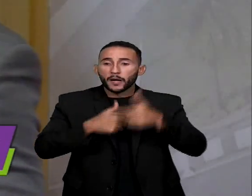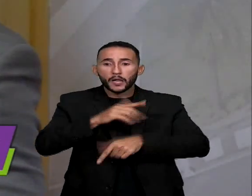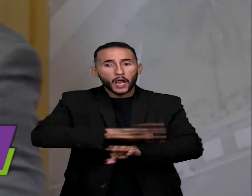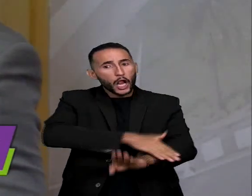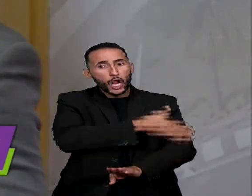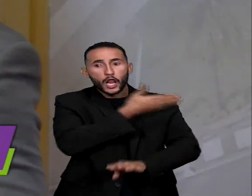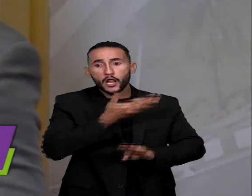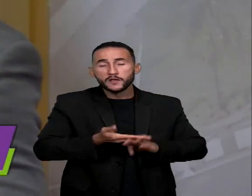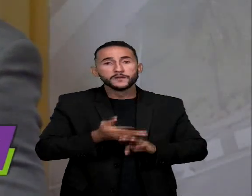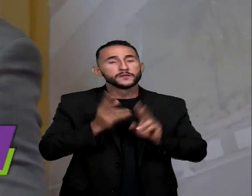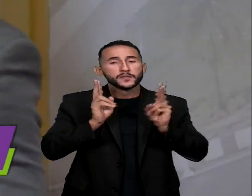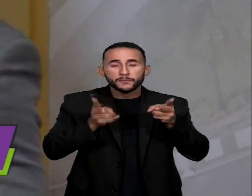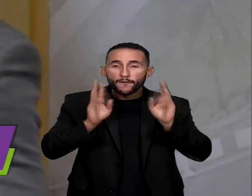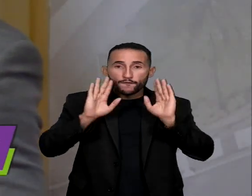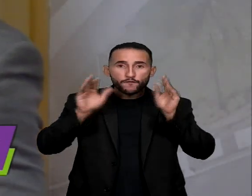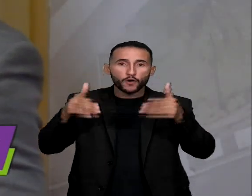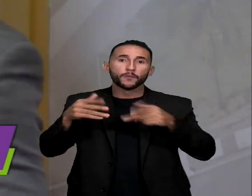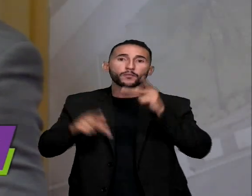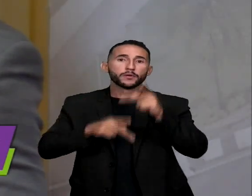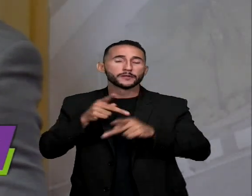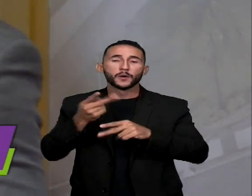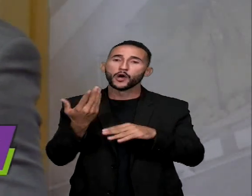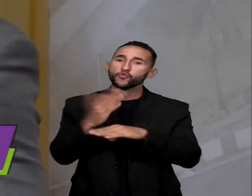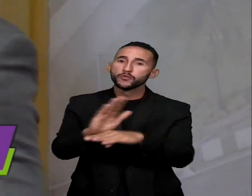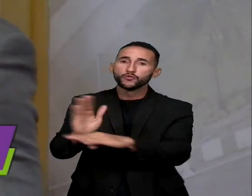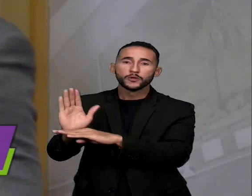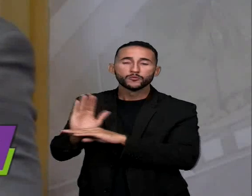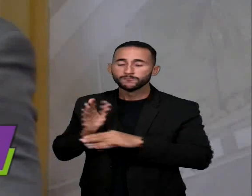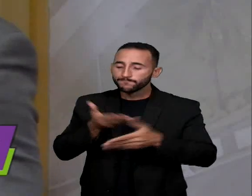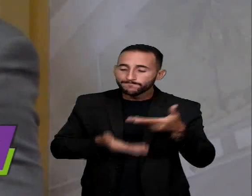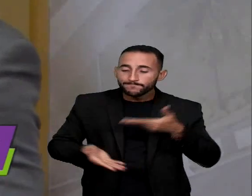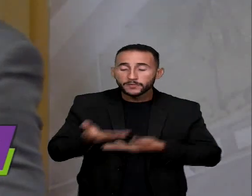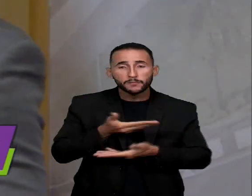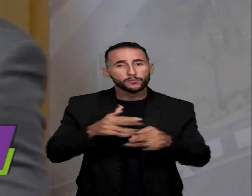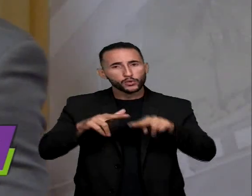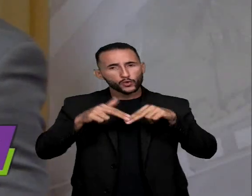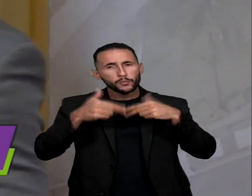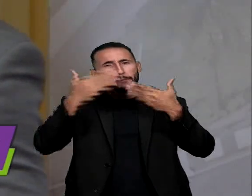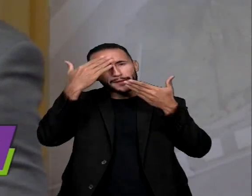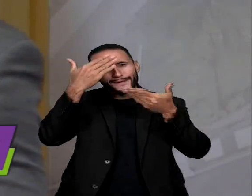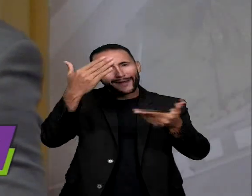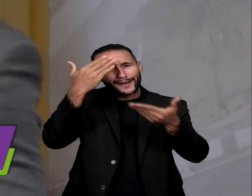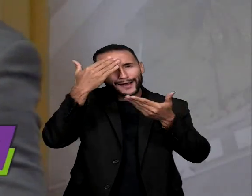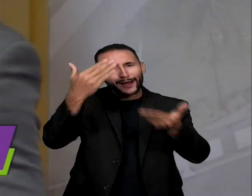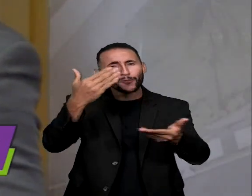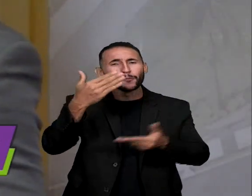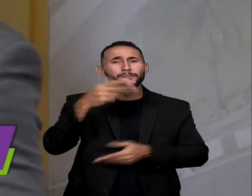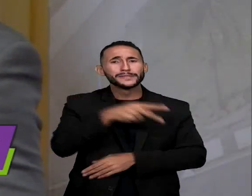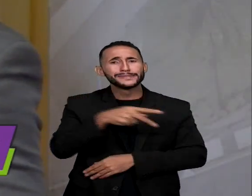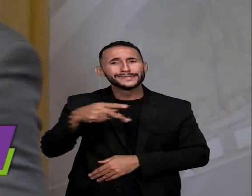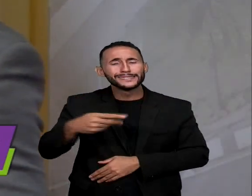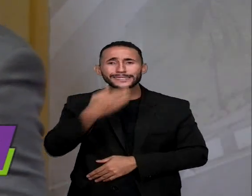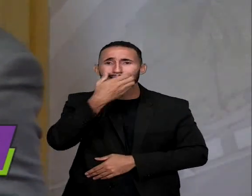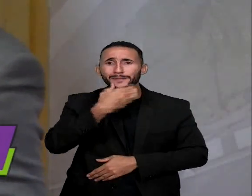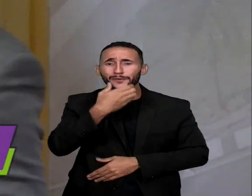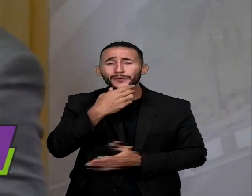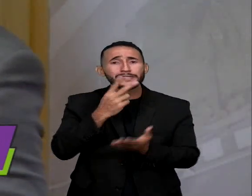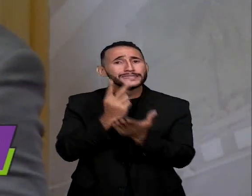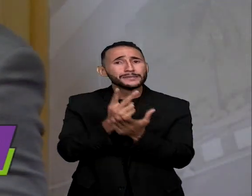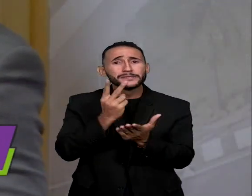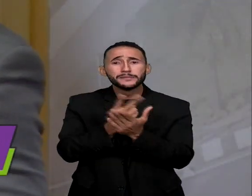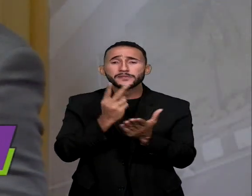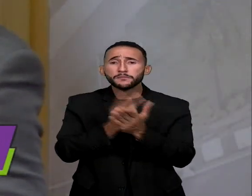população Então queria agradecer muito o teu empenho o teu trabalho a tua lealdade não em prol de um